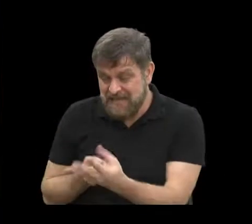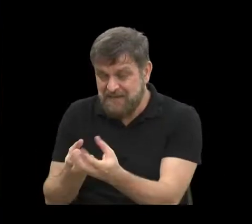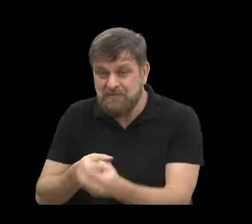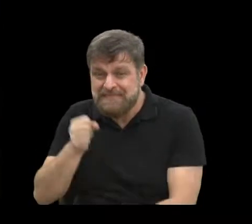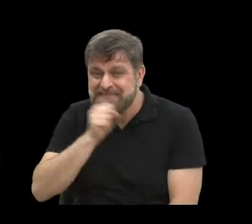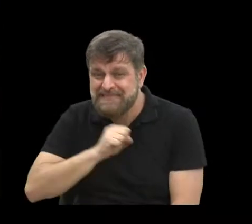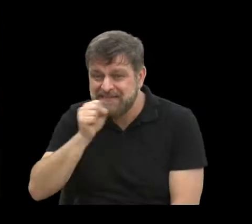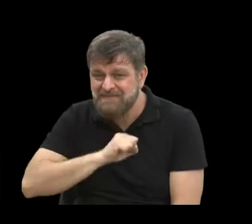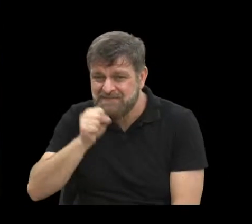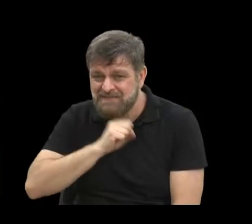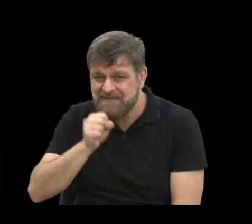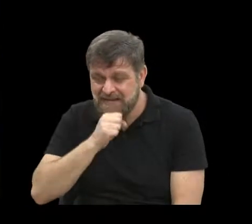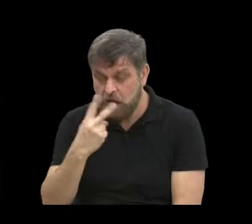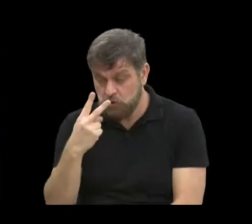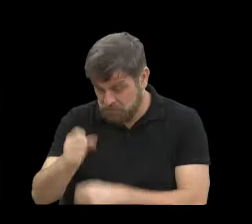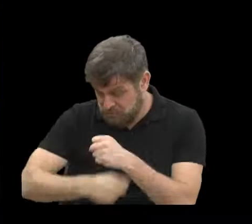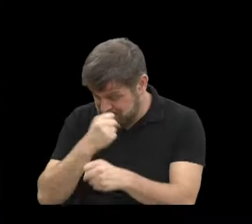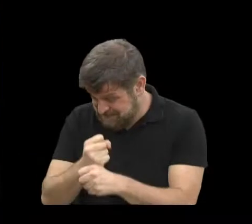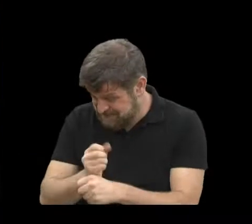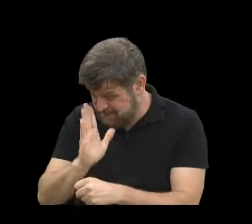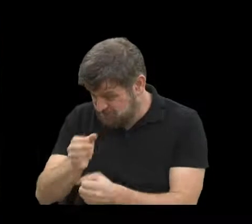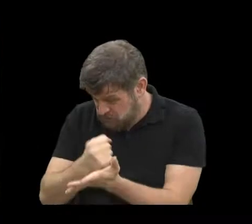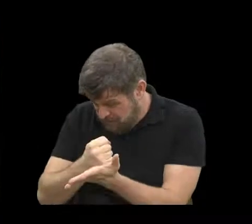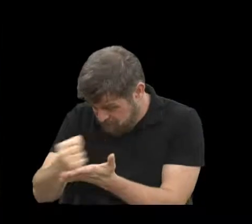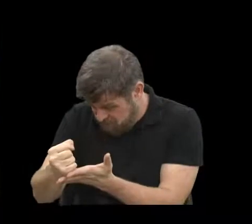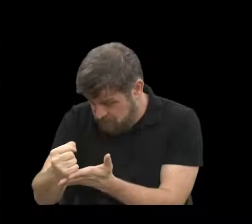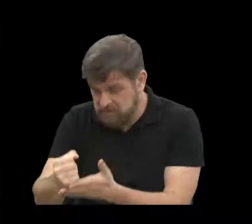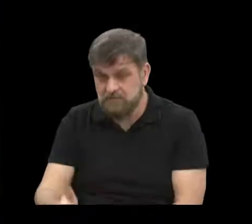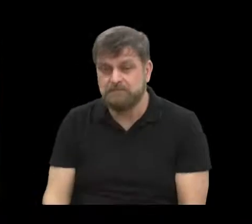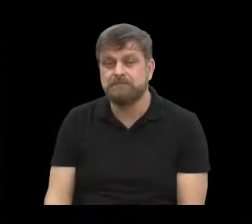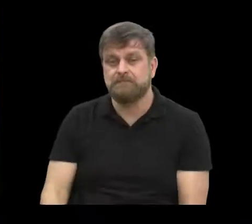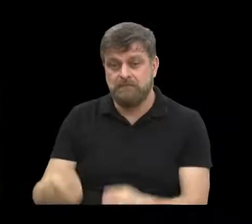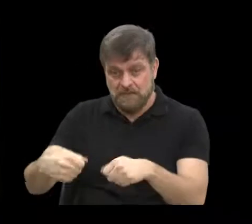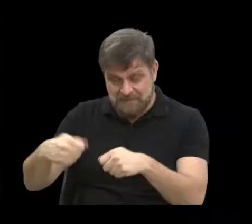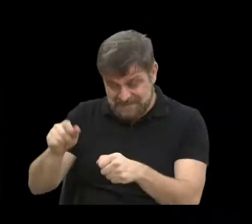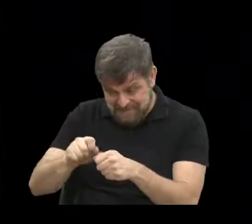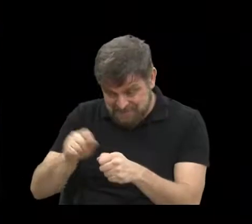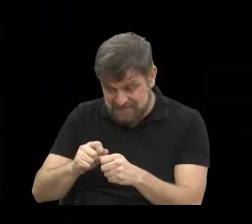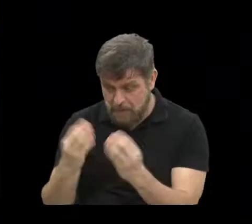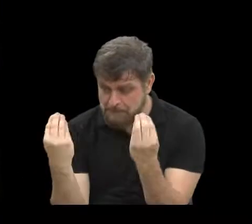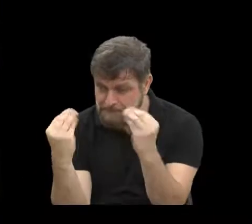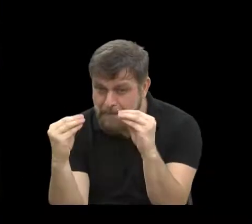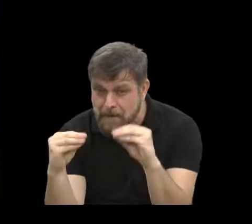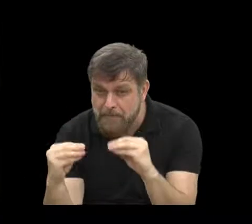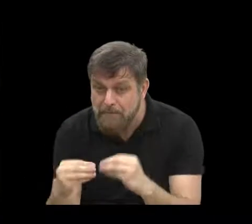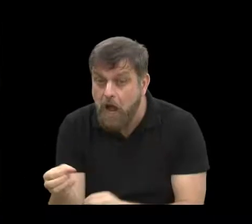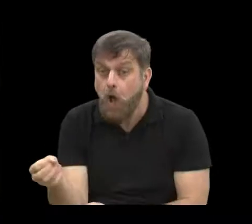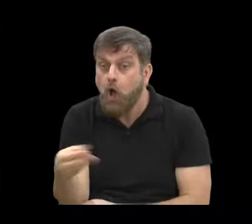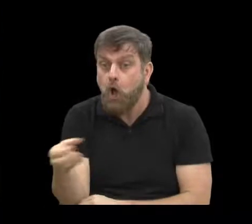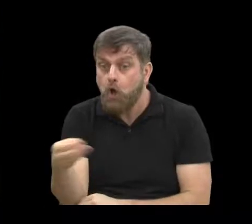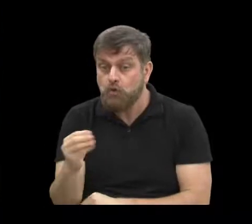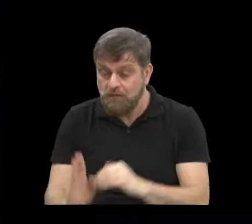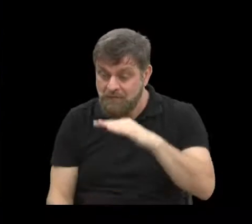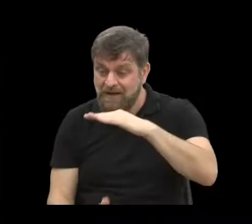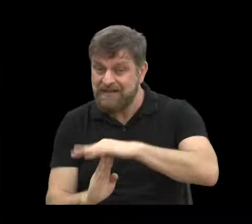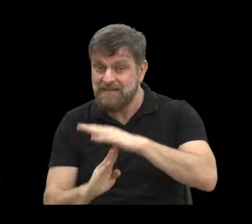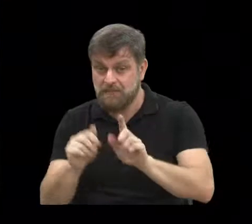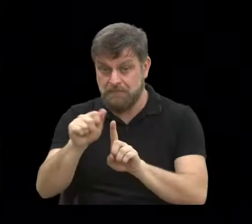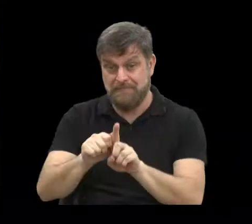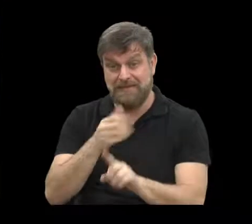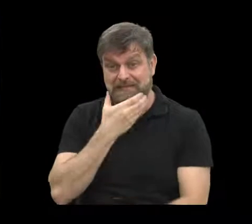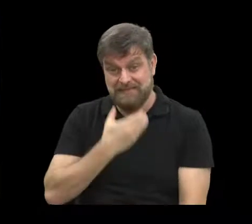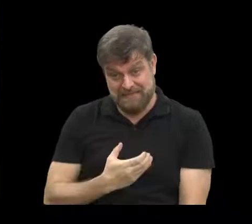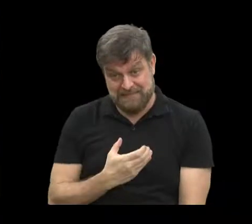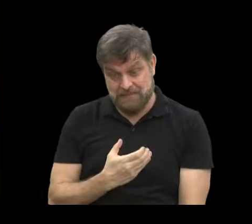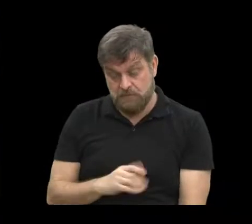a atualização há mais de 2 anos, né, a mais recente, fazer uma atualização, tá? Até dezembro as pessoas